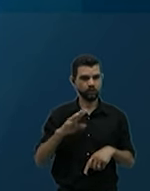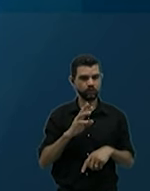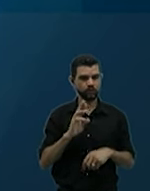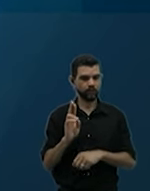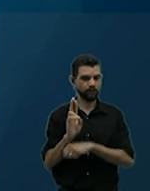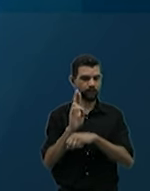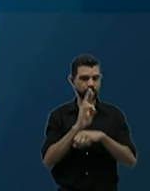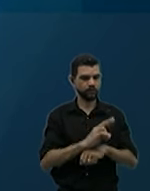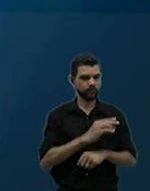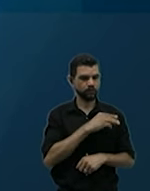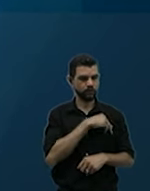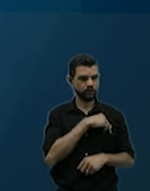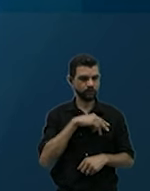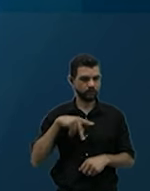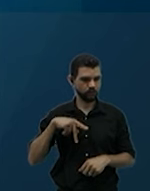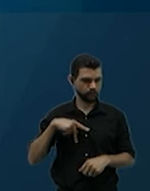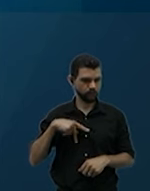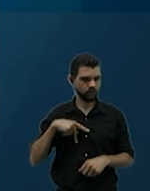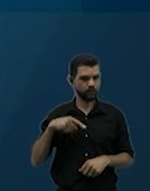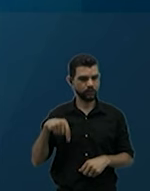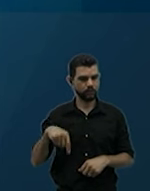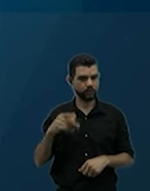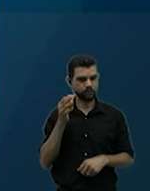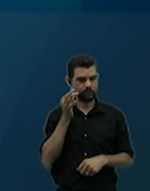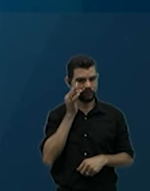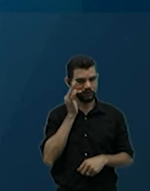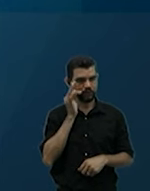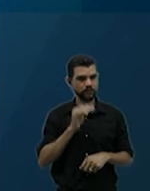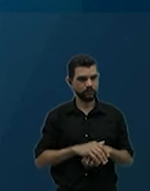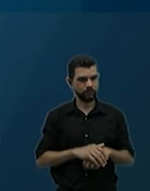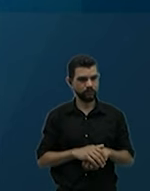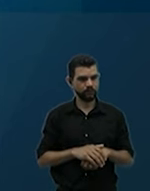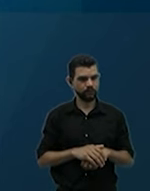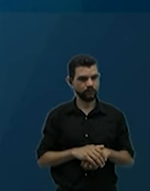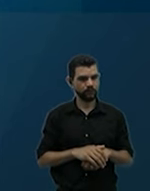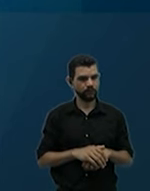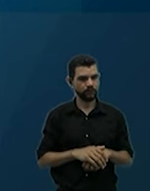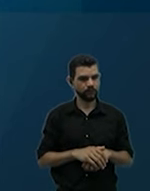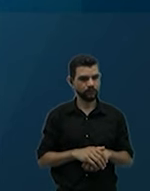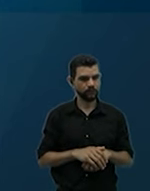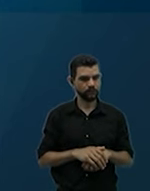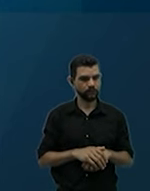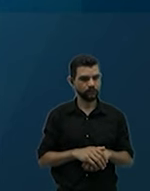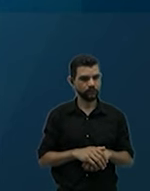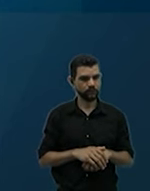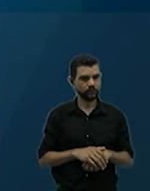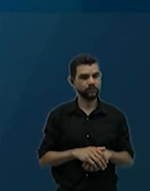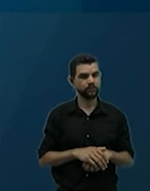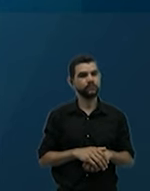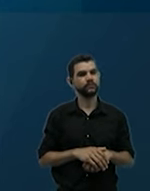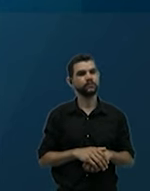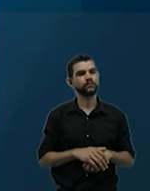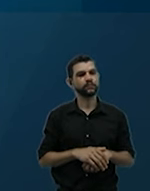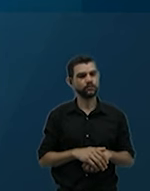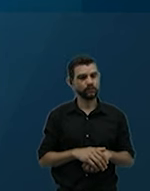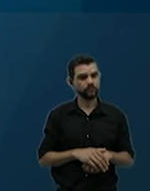De maneira que, eminente presidente e demais pares que integram esta